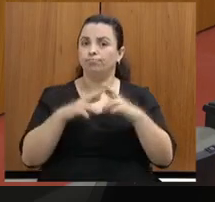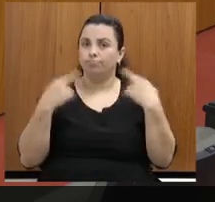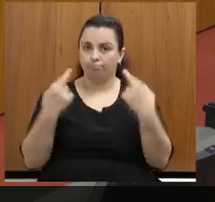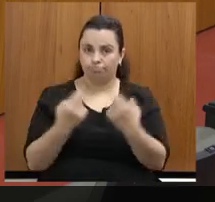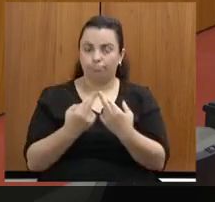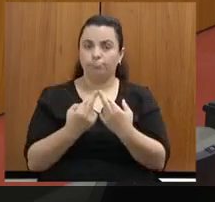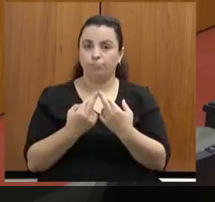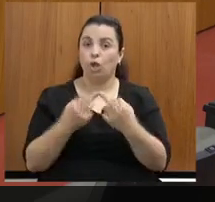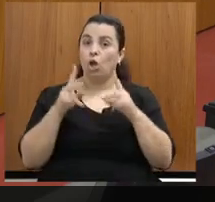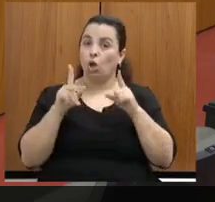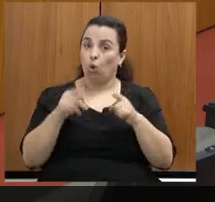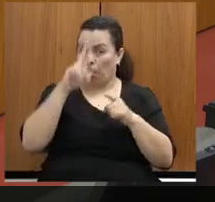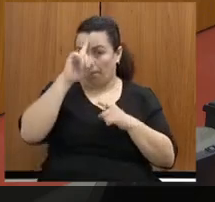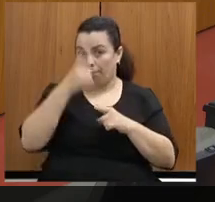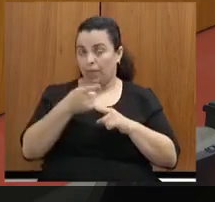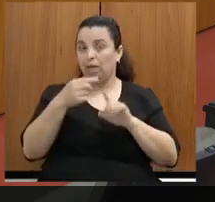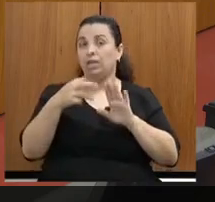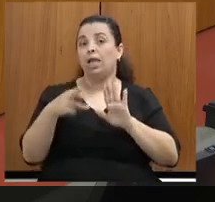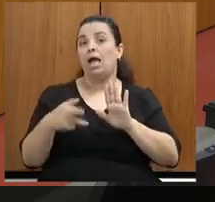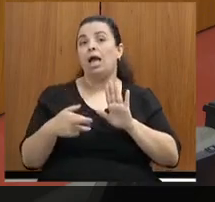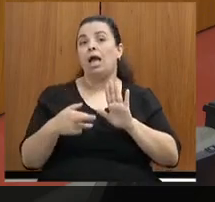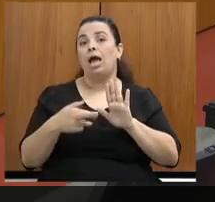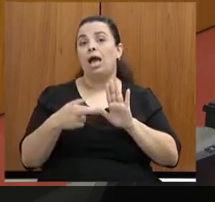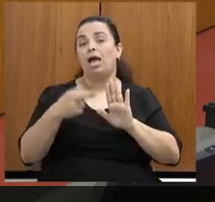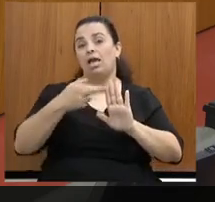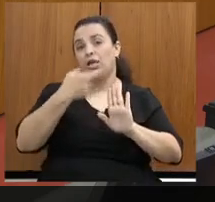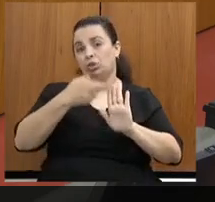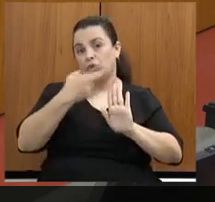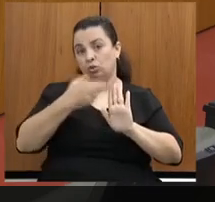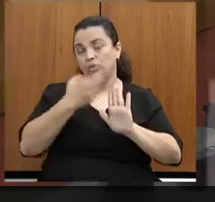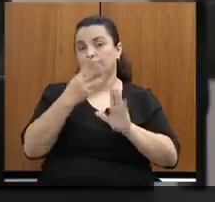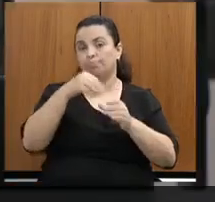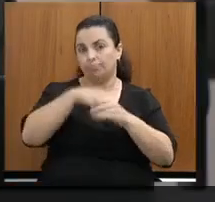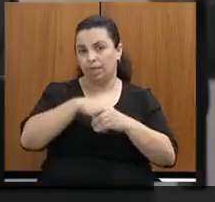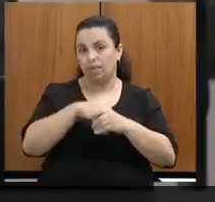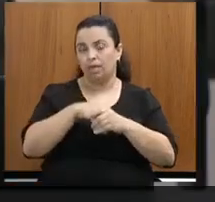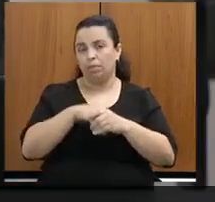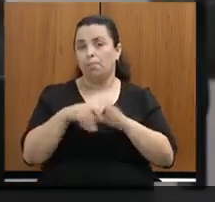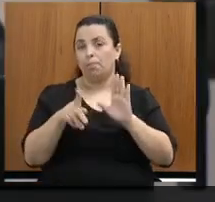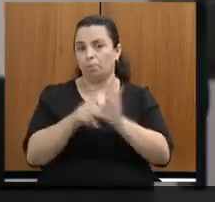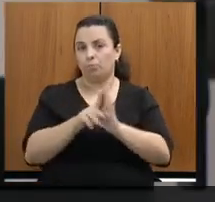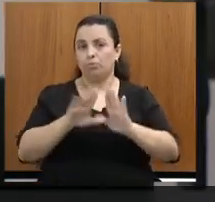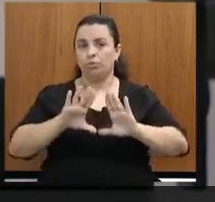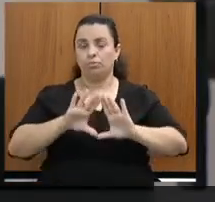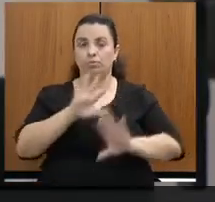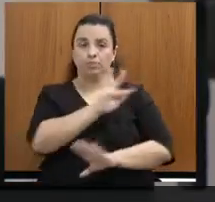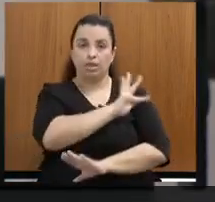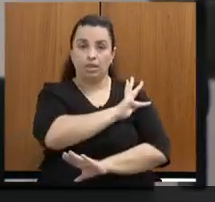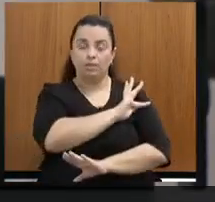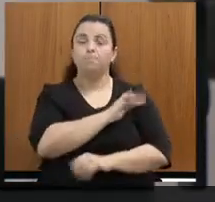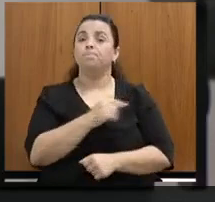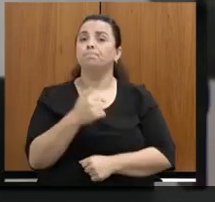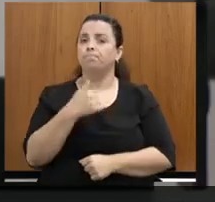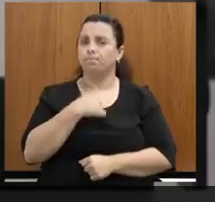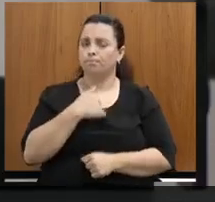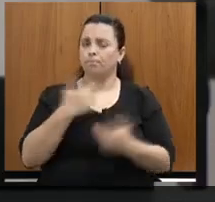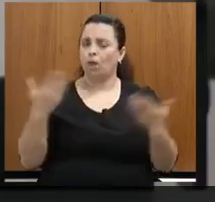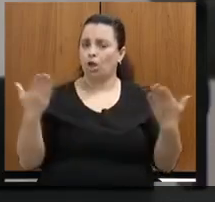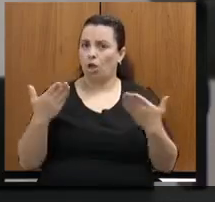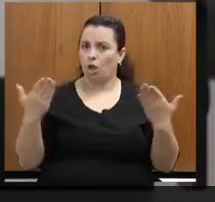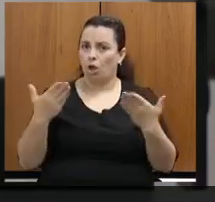a resolução interna que rege o Assembleia fiscaliza passo Doutor Joaquim a fazer